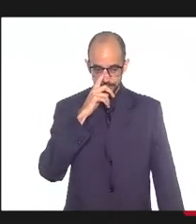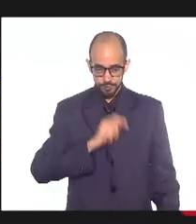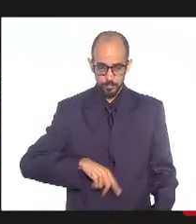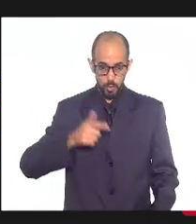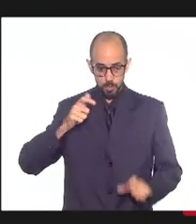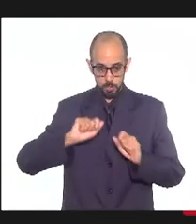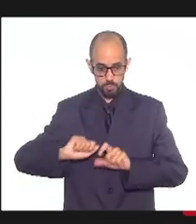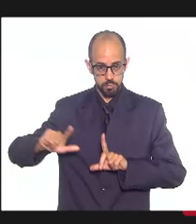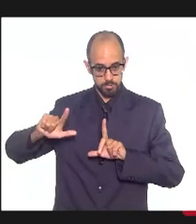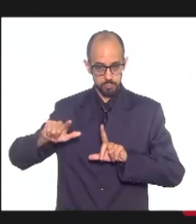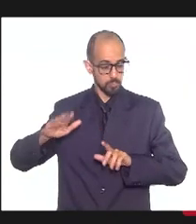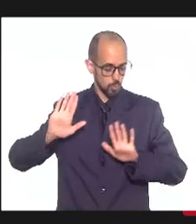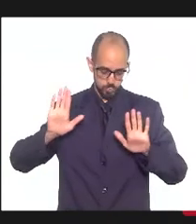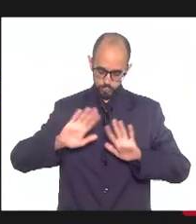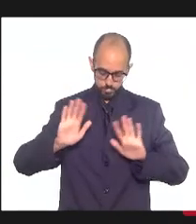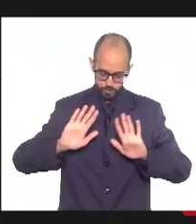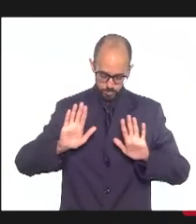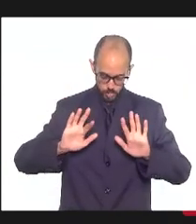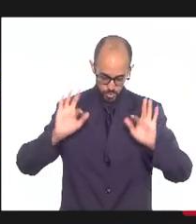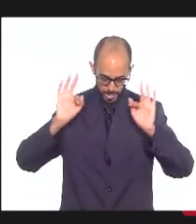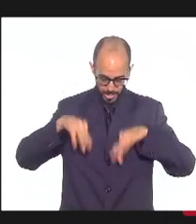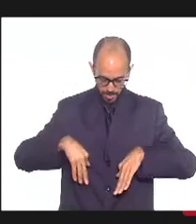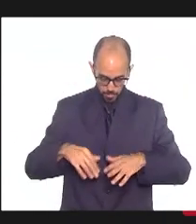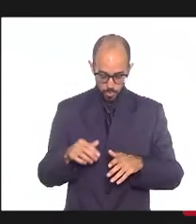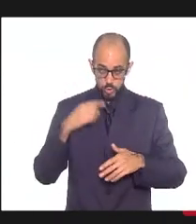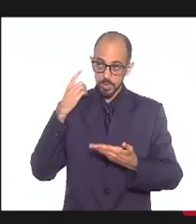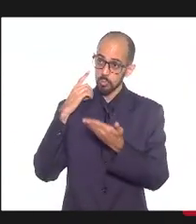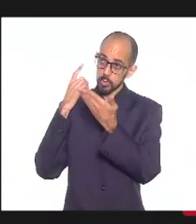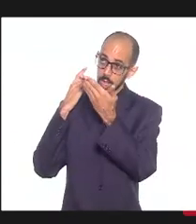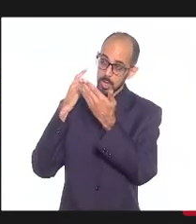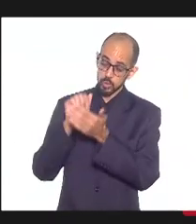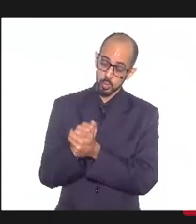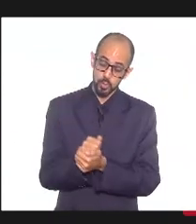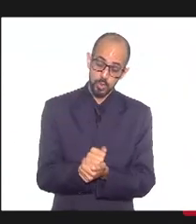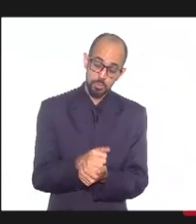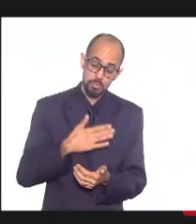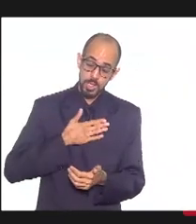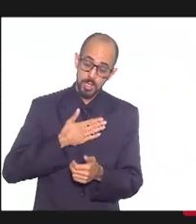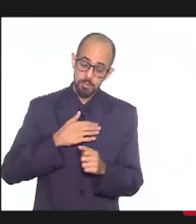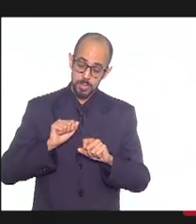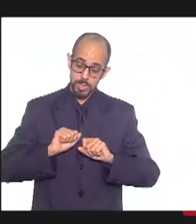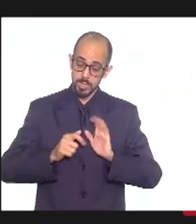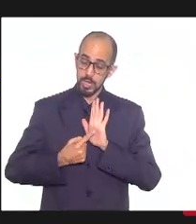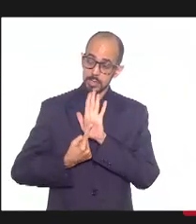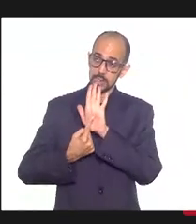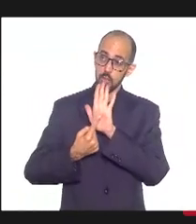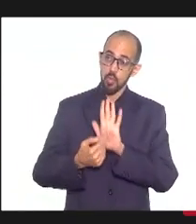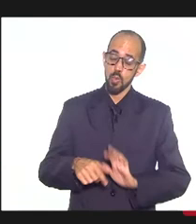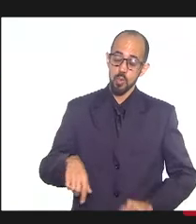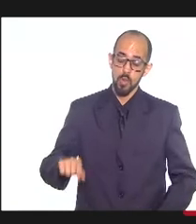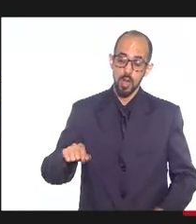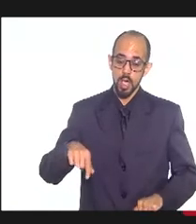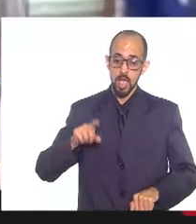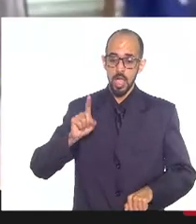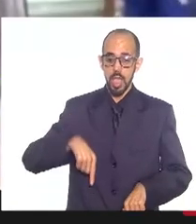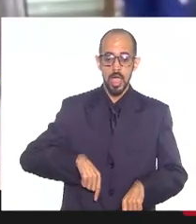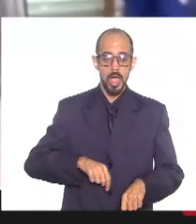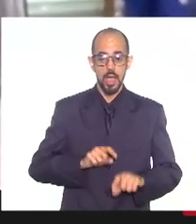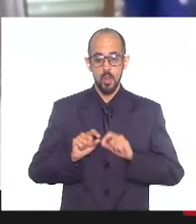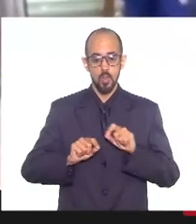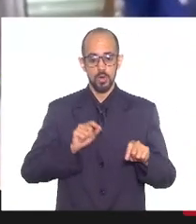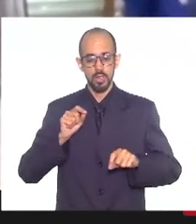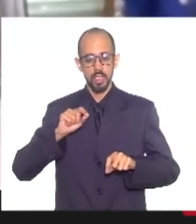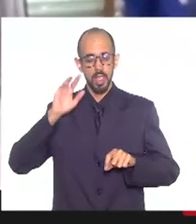É o que eu tinha, deputado, para apresentar, agradecer a oportunidade. São